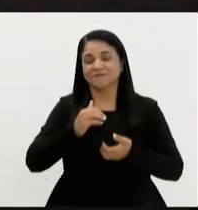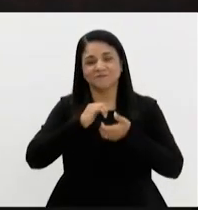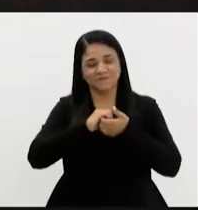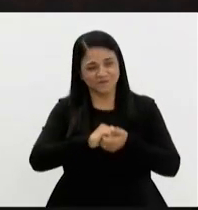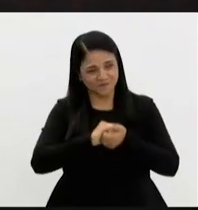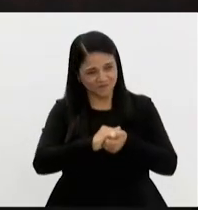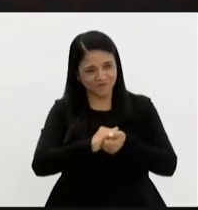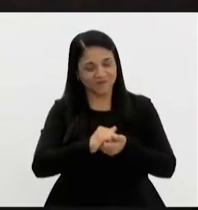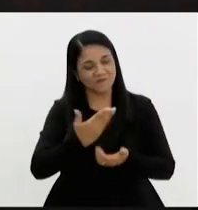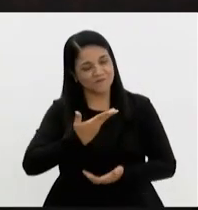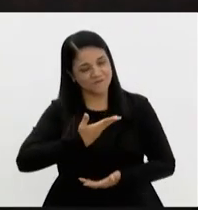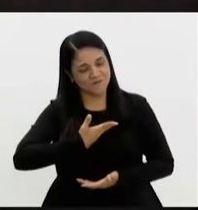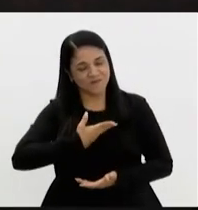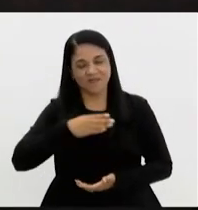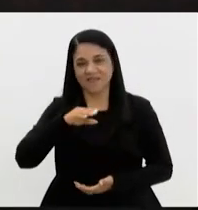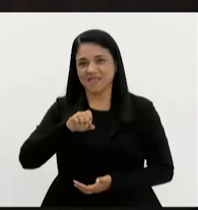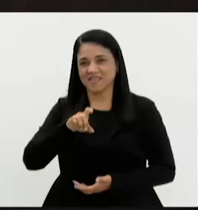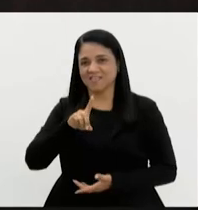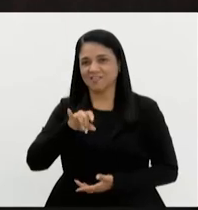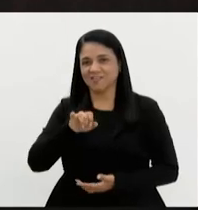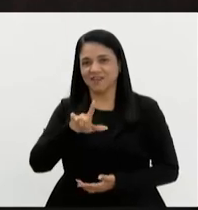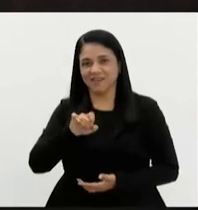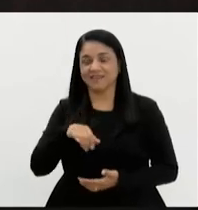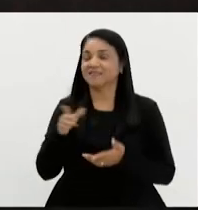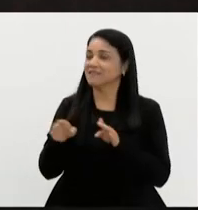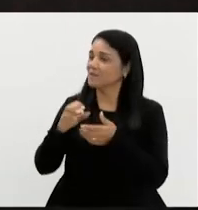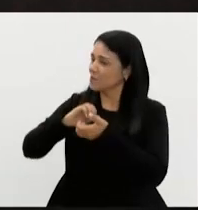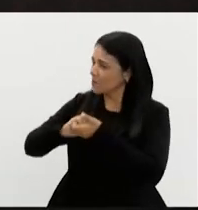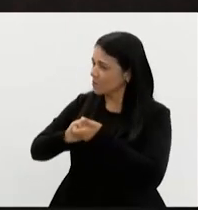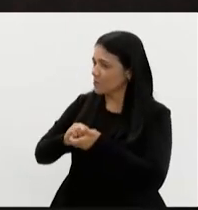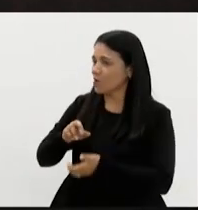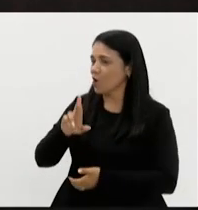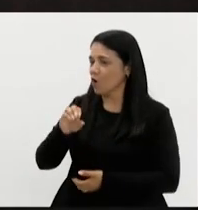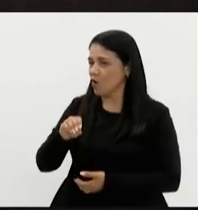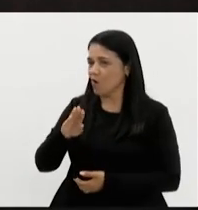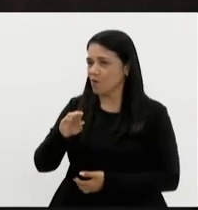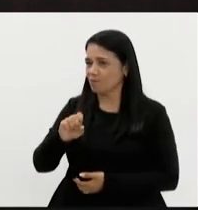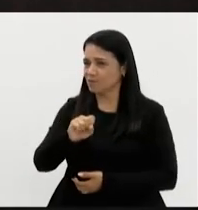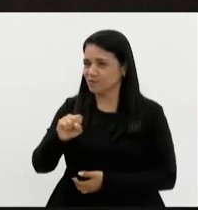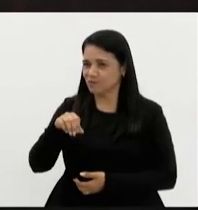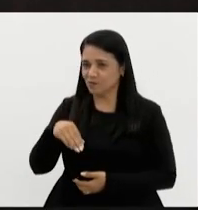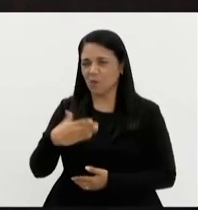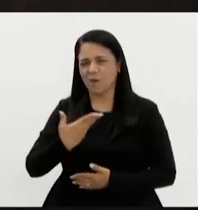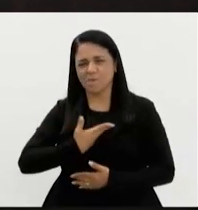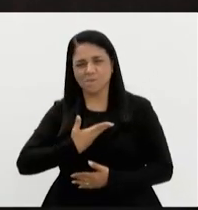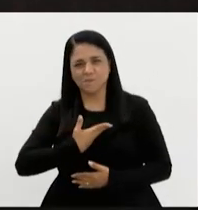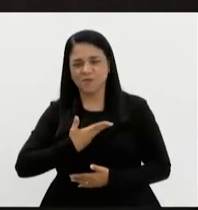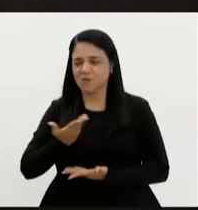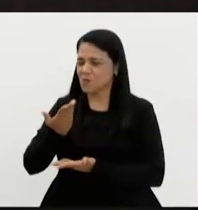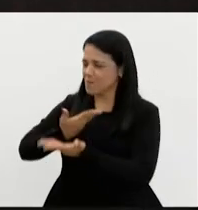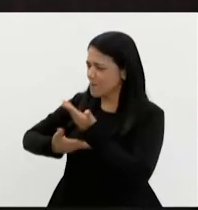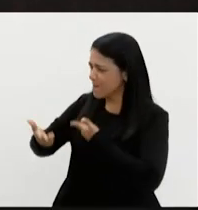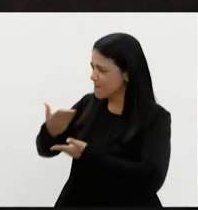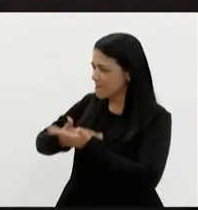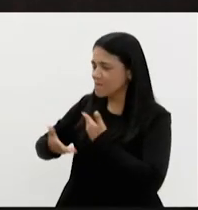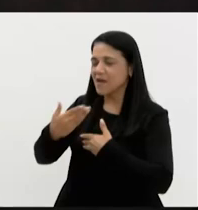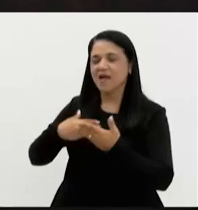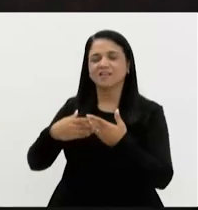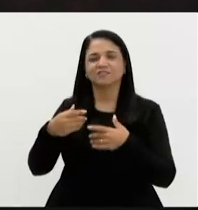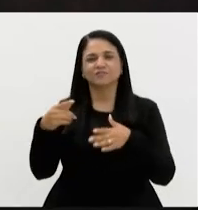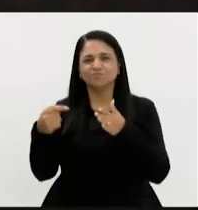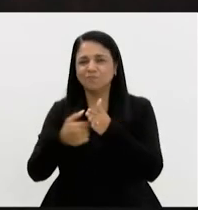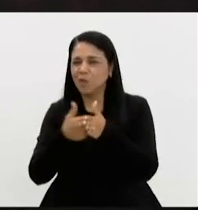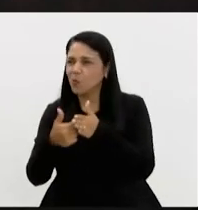minha querida amiga ministra Edilene cumprimento o Dr Robson meu também amigo colega interlocutor de muitas questões